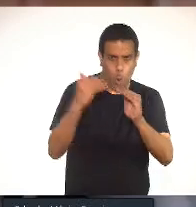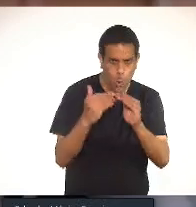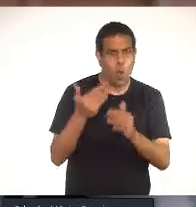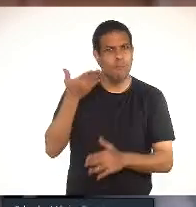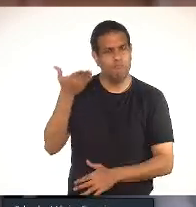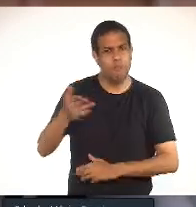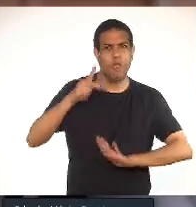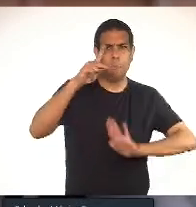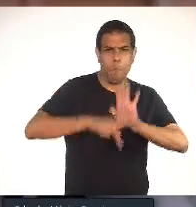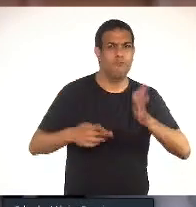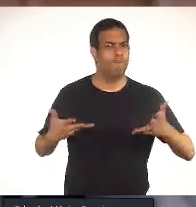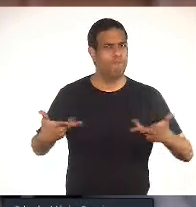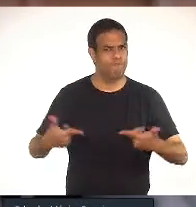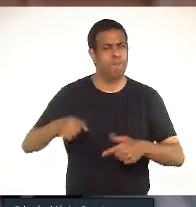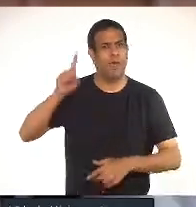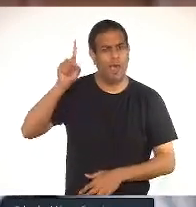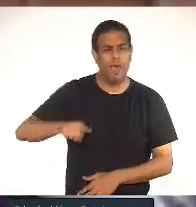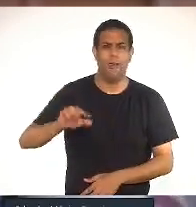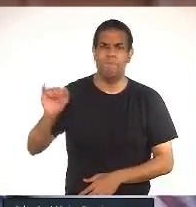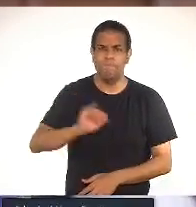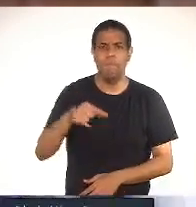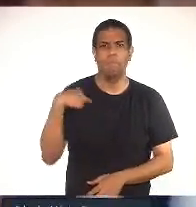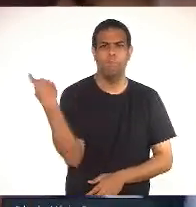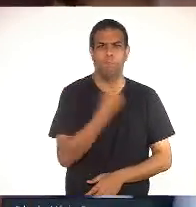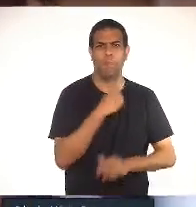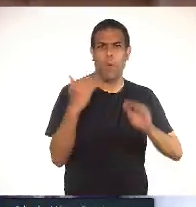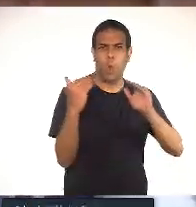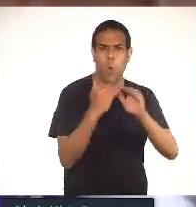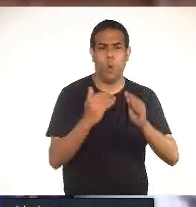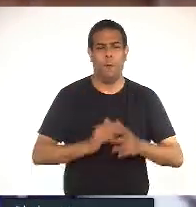projeto, extremamente meritório e relevante, é favorável.